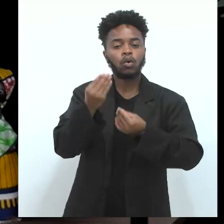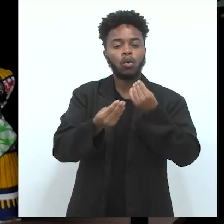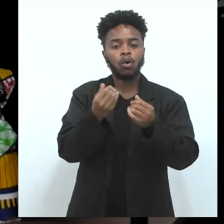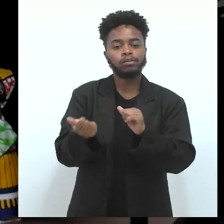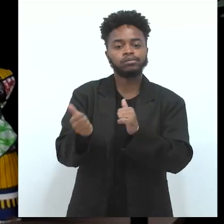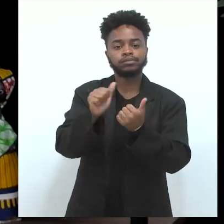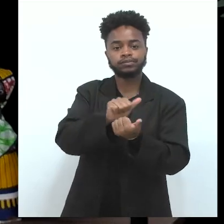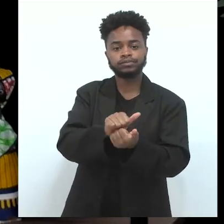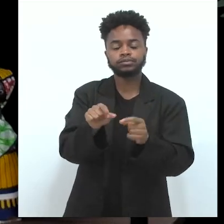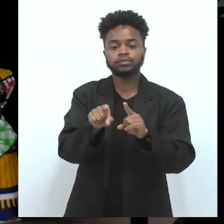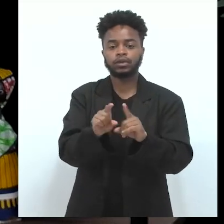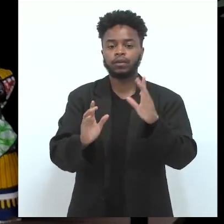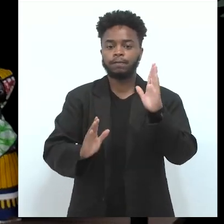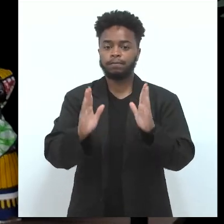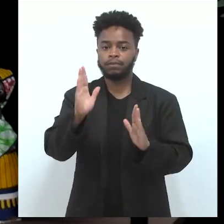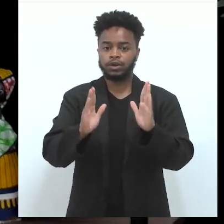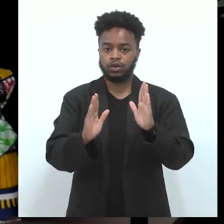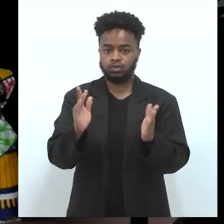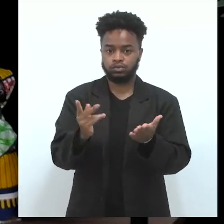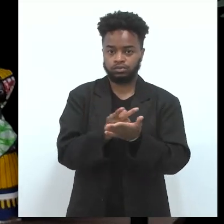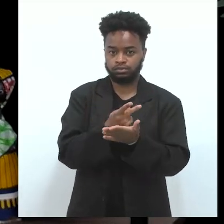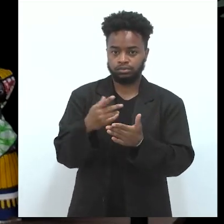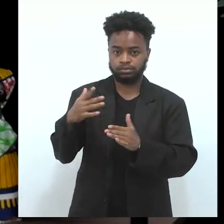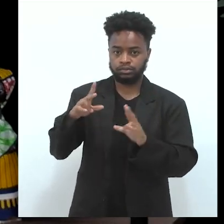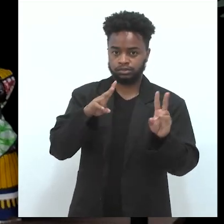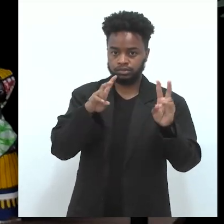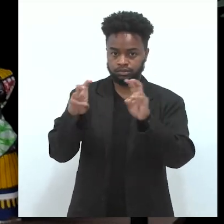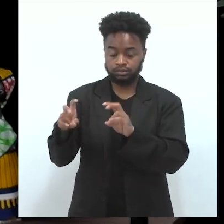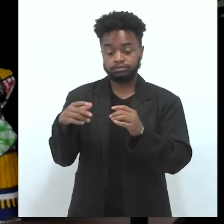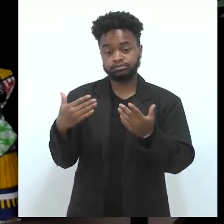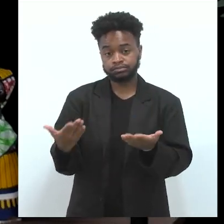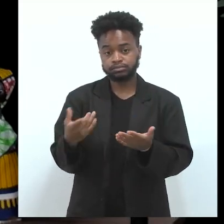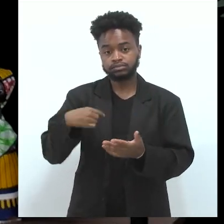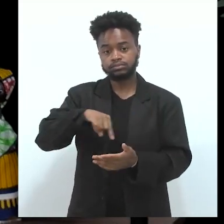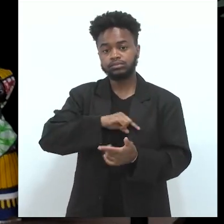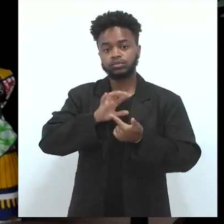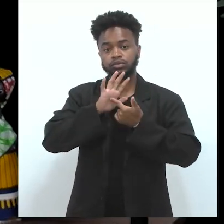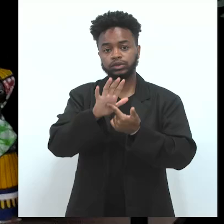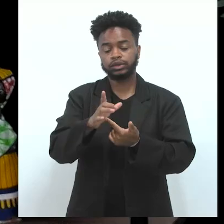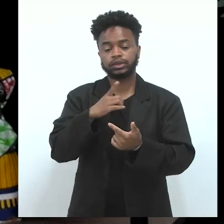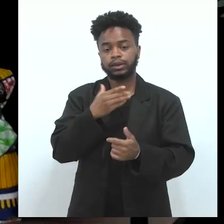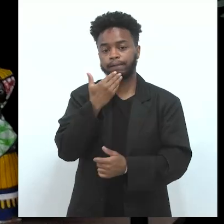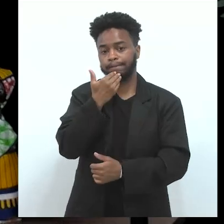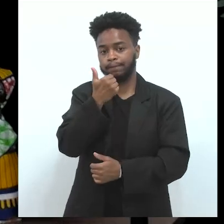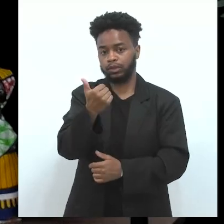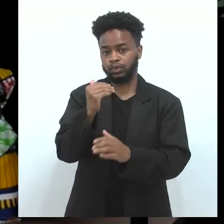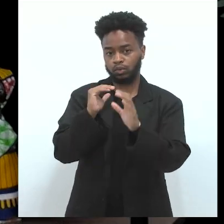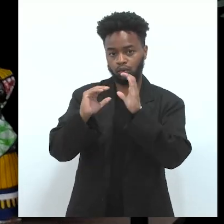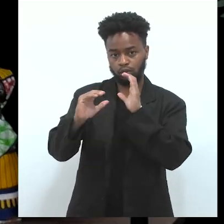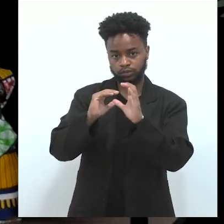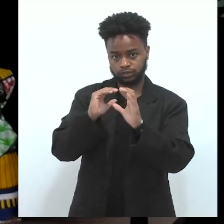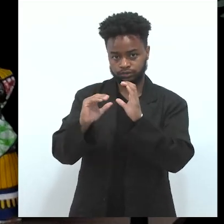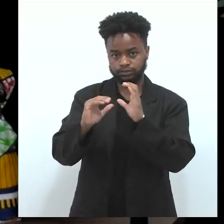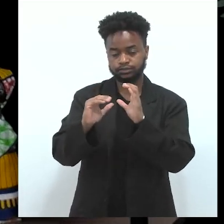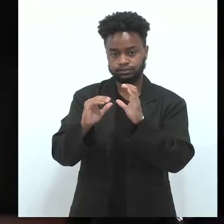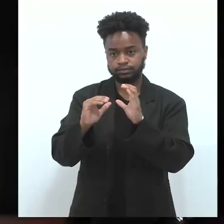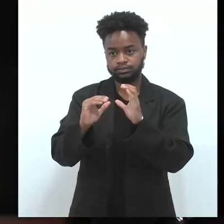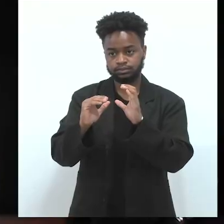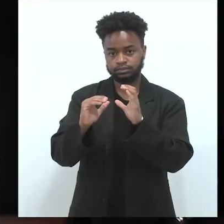como se adaptar durante esses eventos. Então, a gente está falando aqui de uma melhoria de comunicação